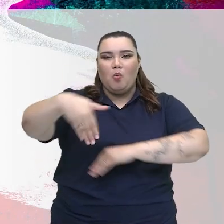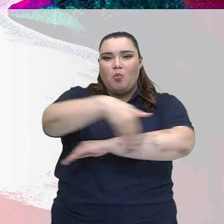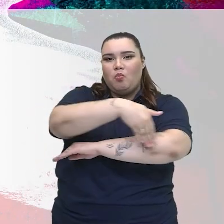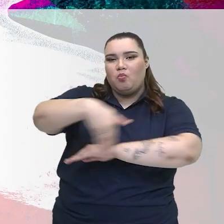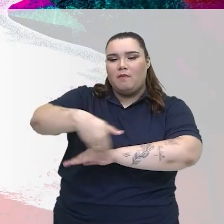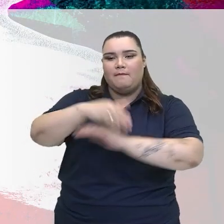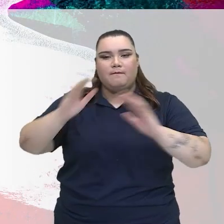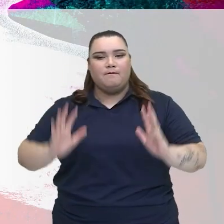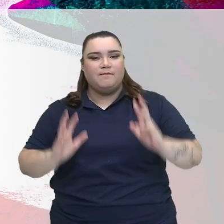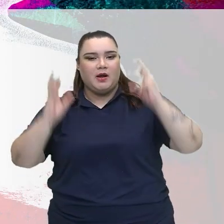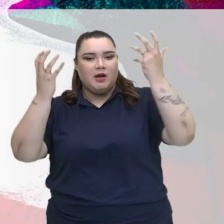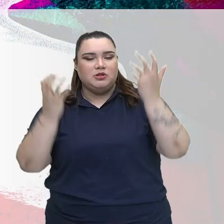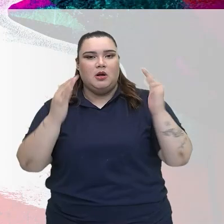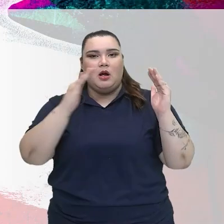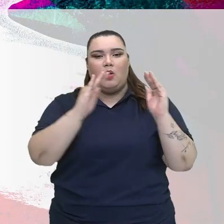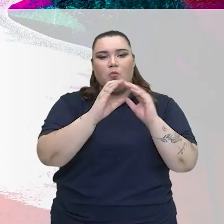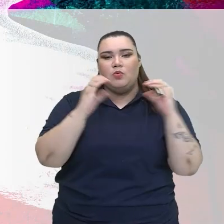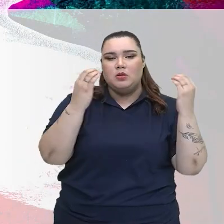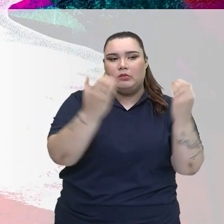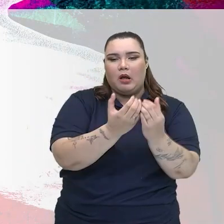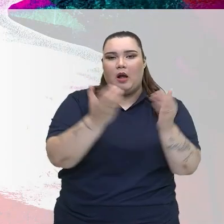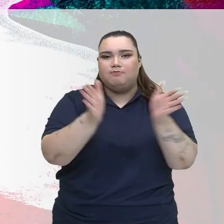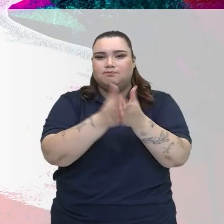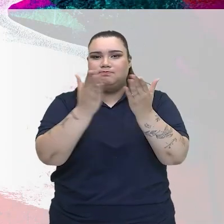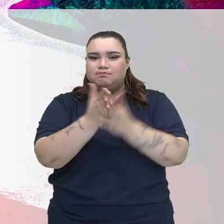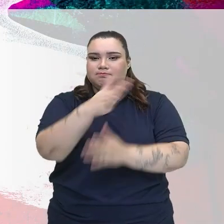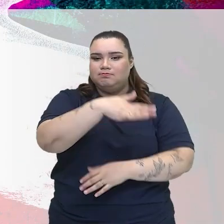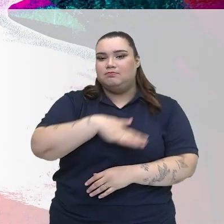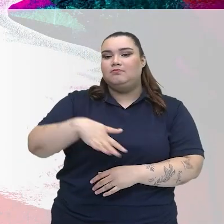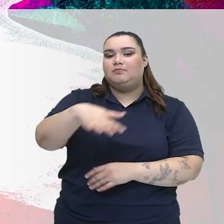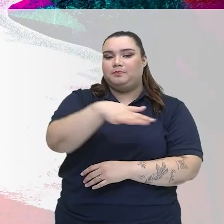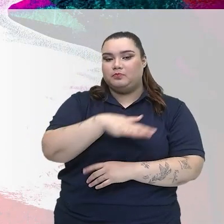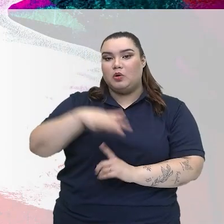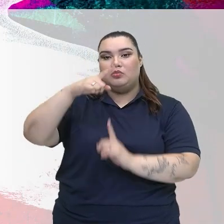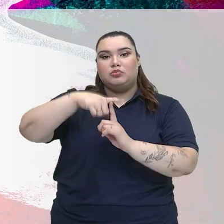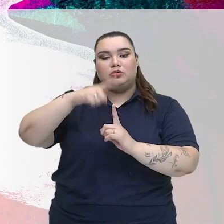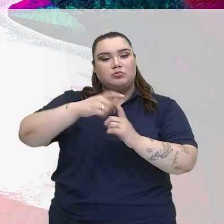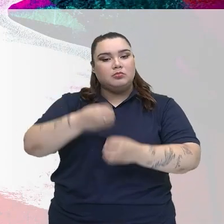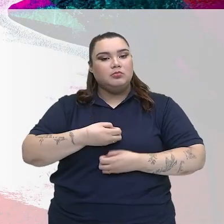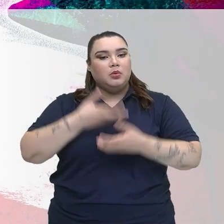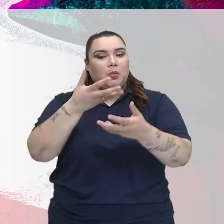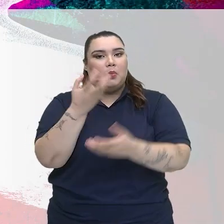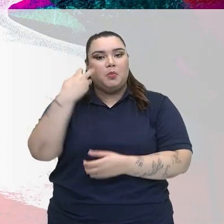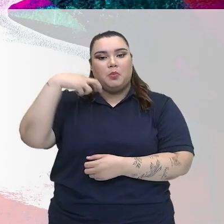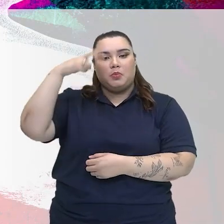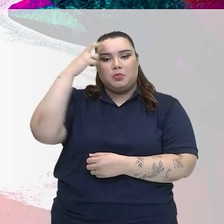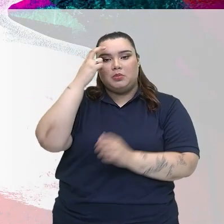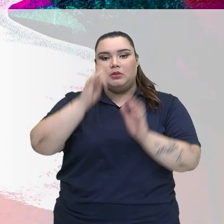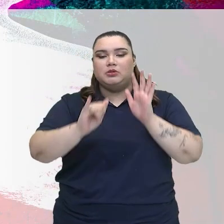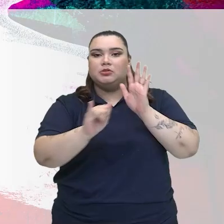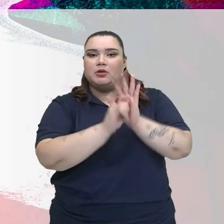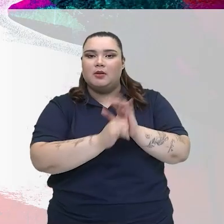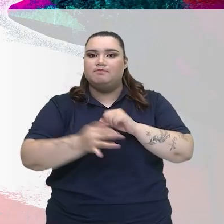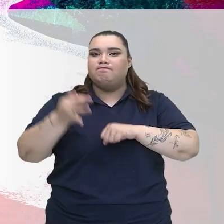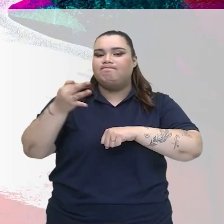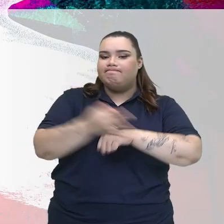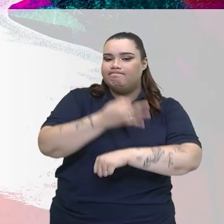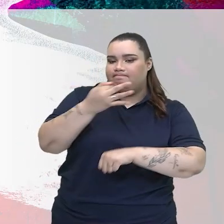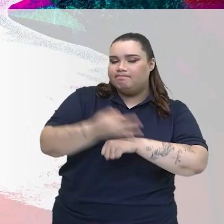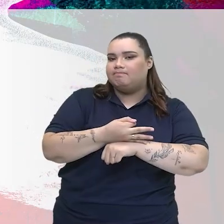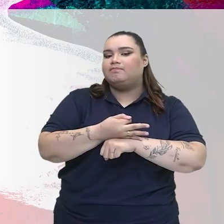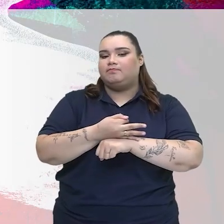nas ruas, festas, periferias e comunidades, como forma de expressão cultural, identidade